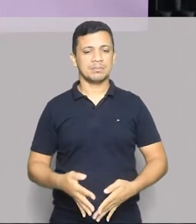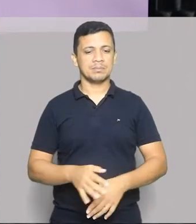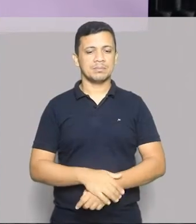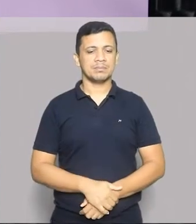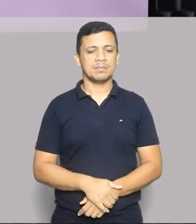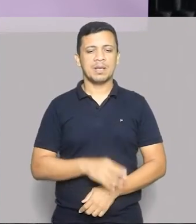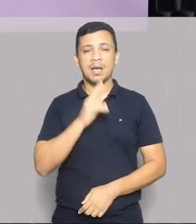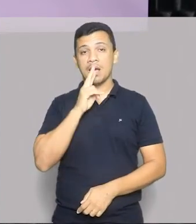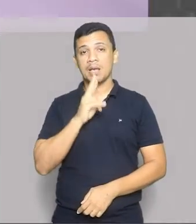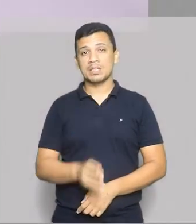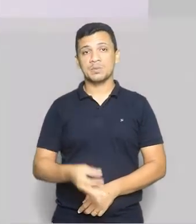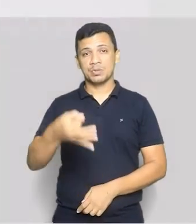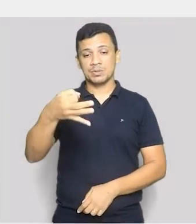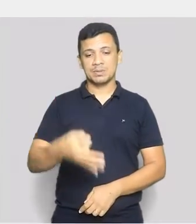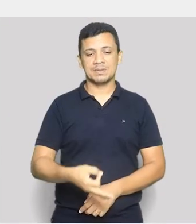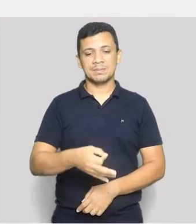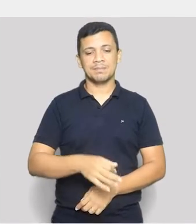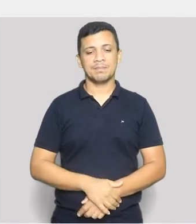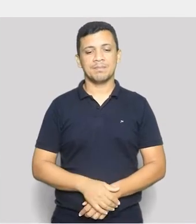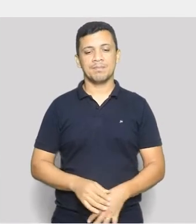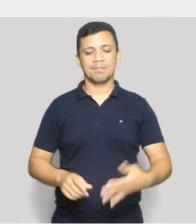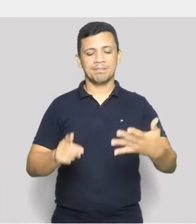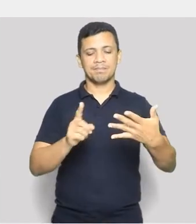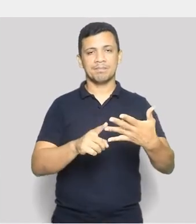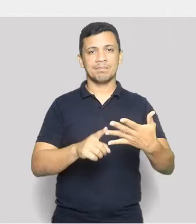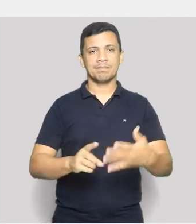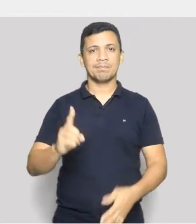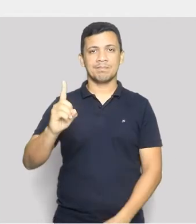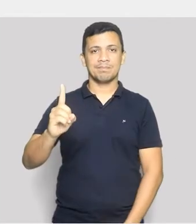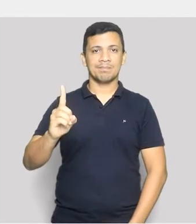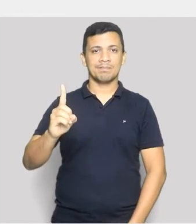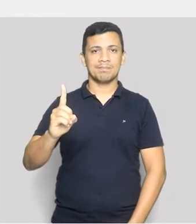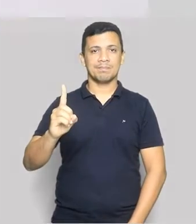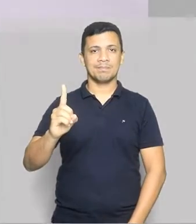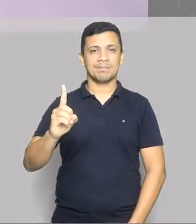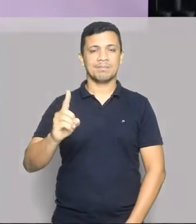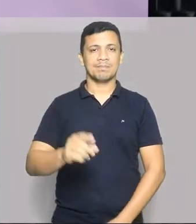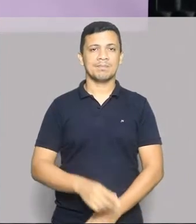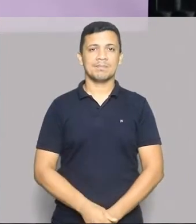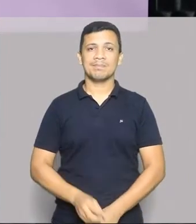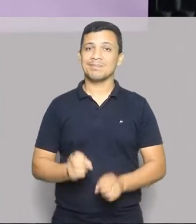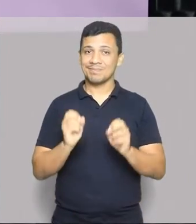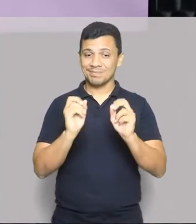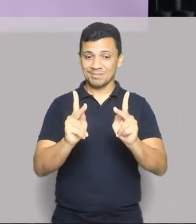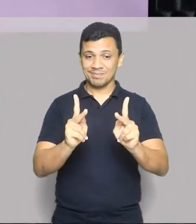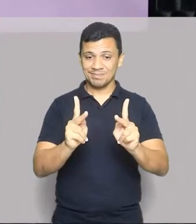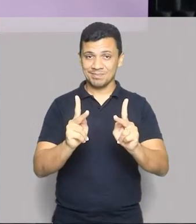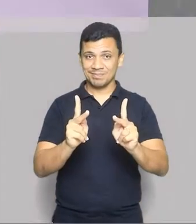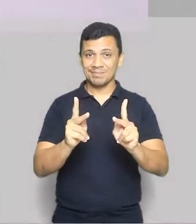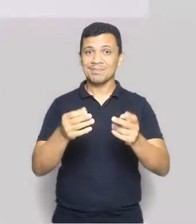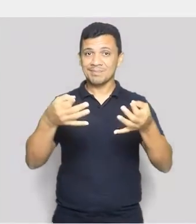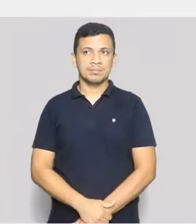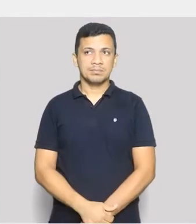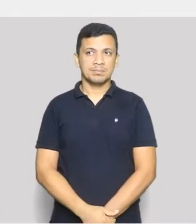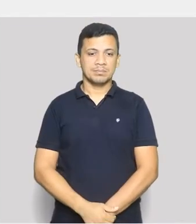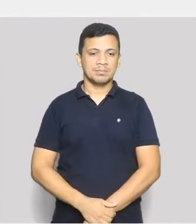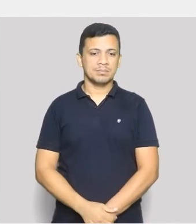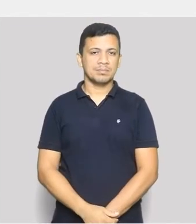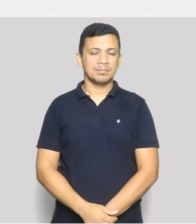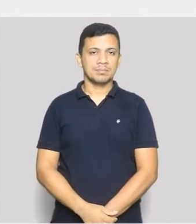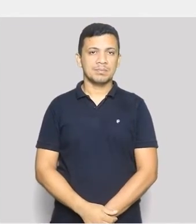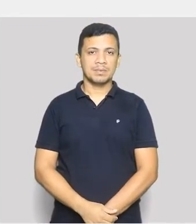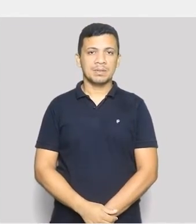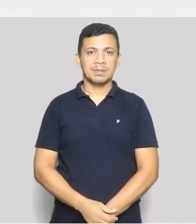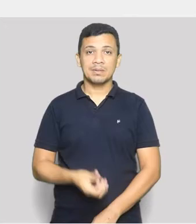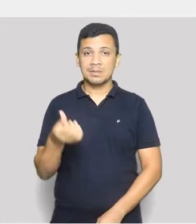explicativo. Opção correta, a letra D. Tudo bem? Tudo certo? Bom,